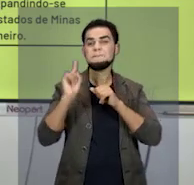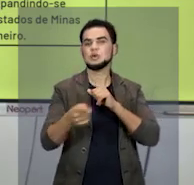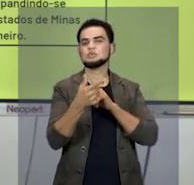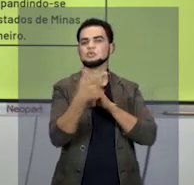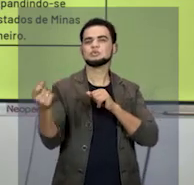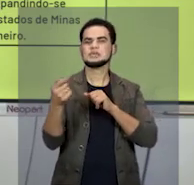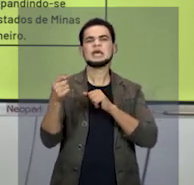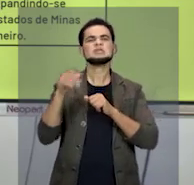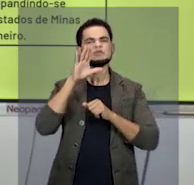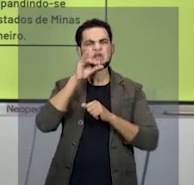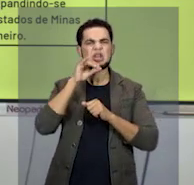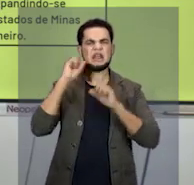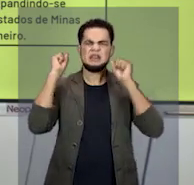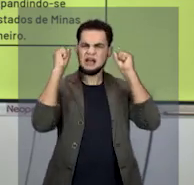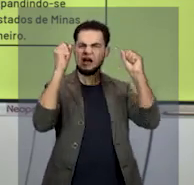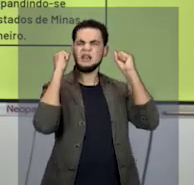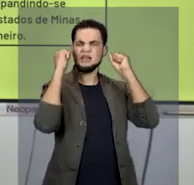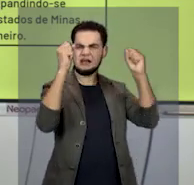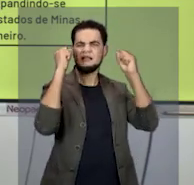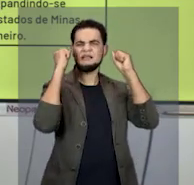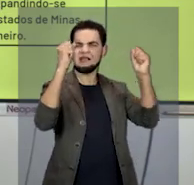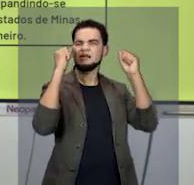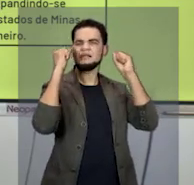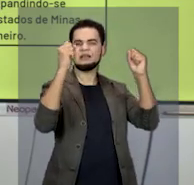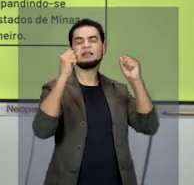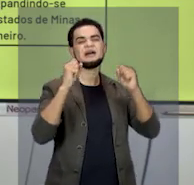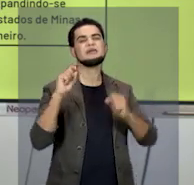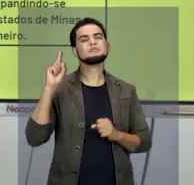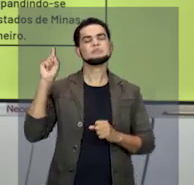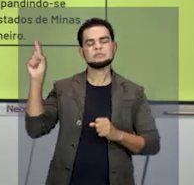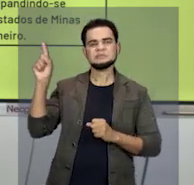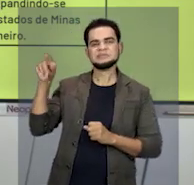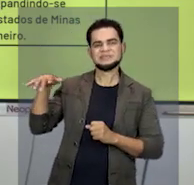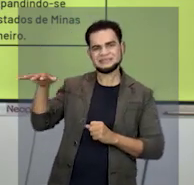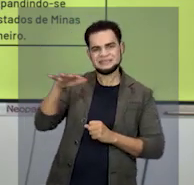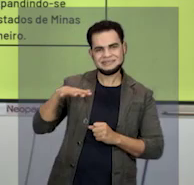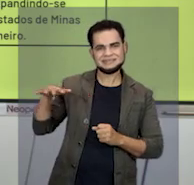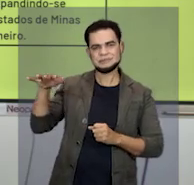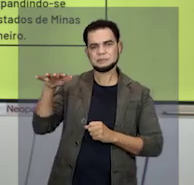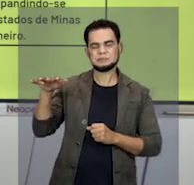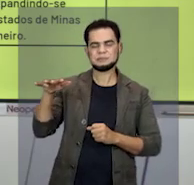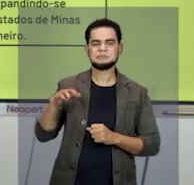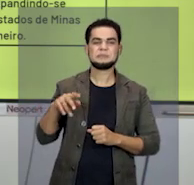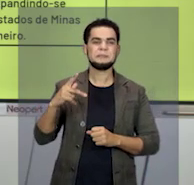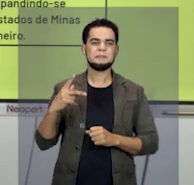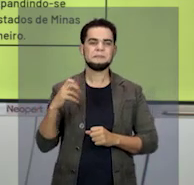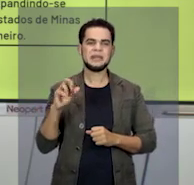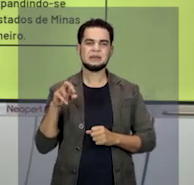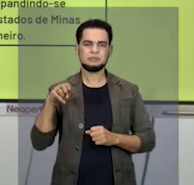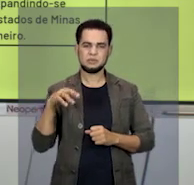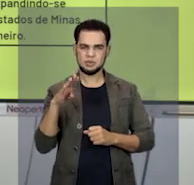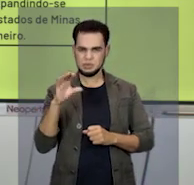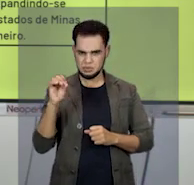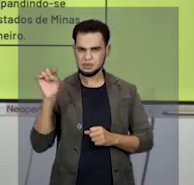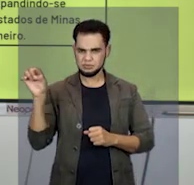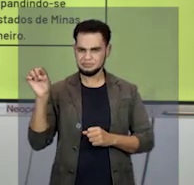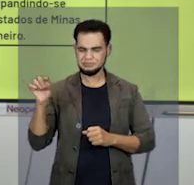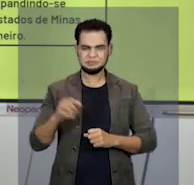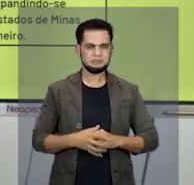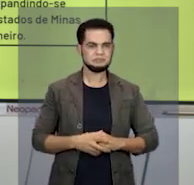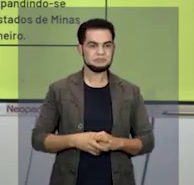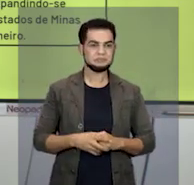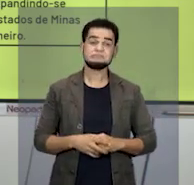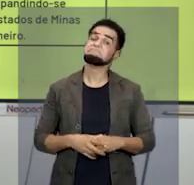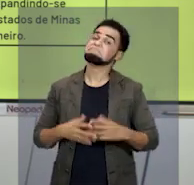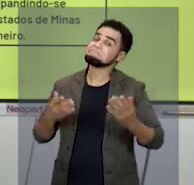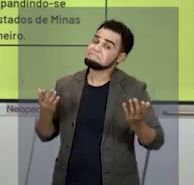liga camponesa ali no interior do Nordeste, né, no caso especificamente no estado de Pernambuco, ok? Mas claro,